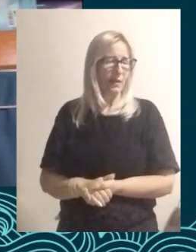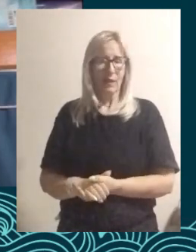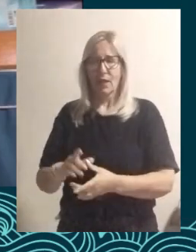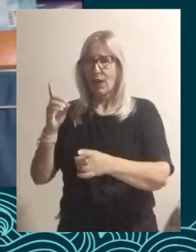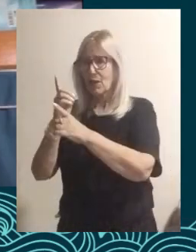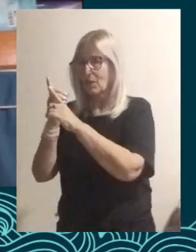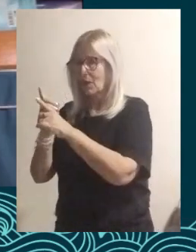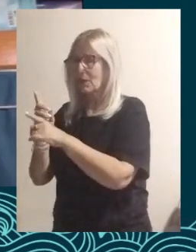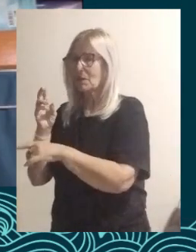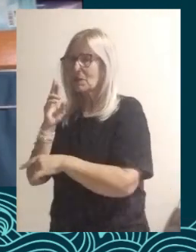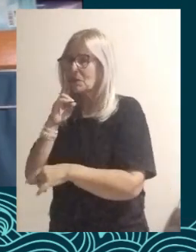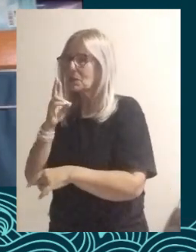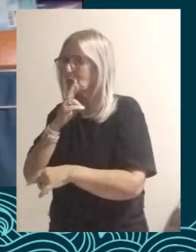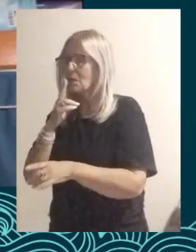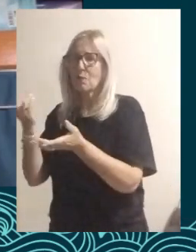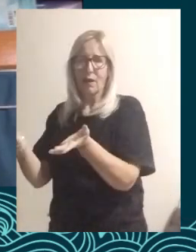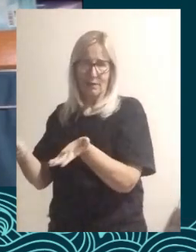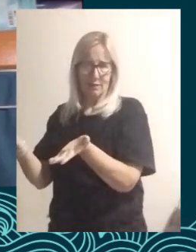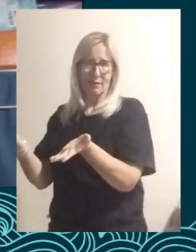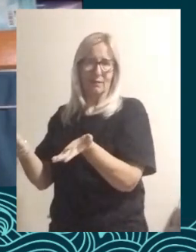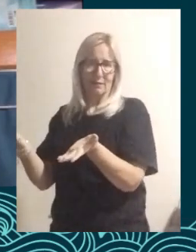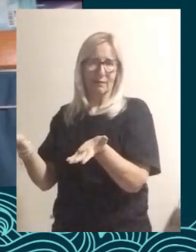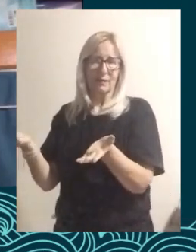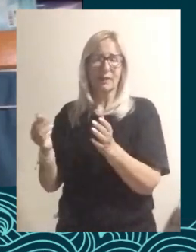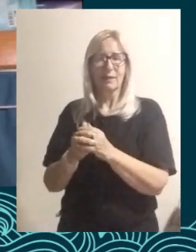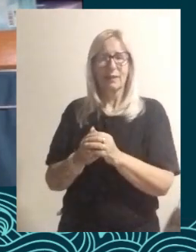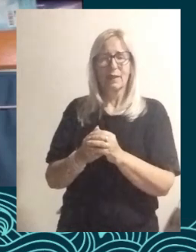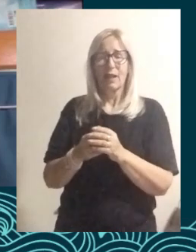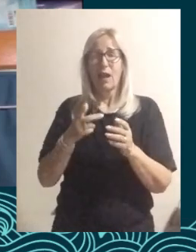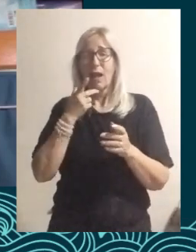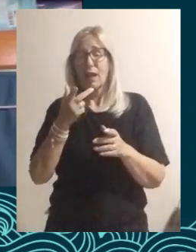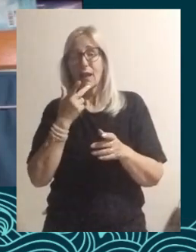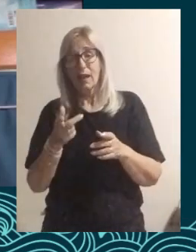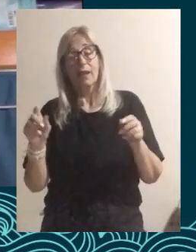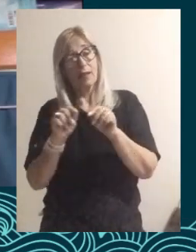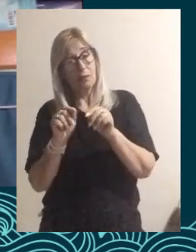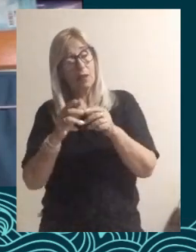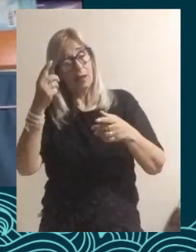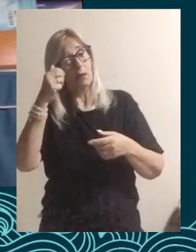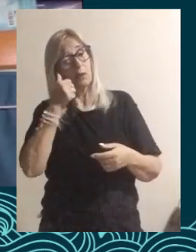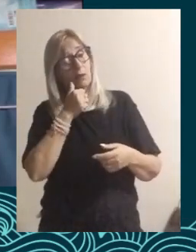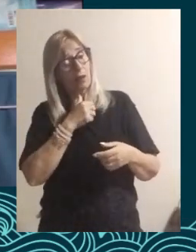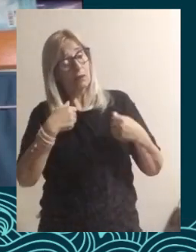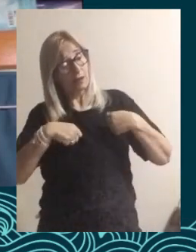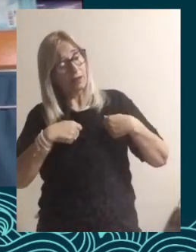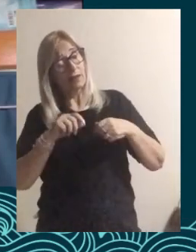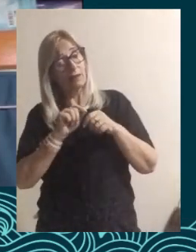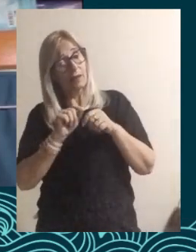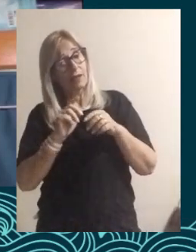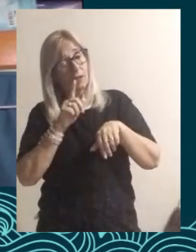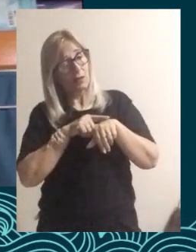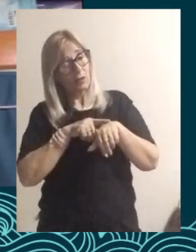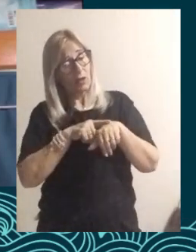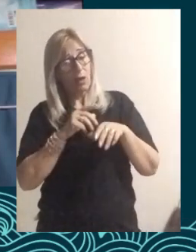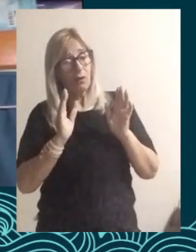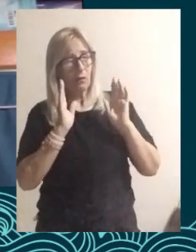quarta-feira, o encontro dos homens no bar. Mas é muito difícil para a gente criar esses momentos quando a gente é